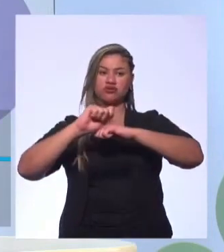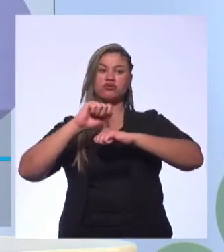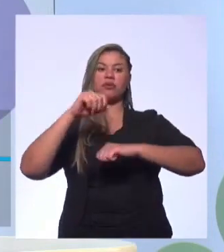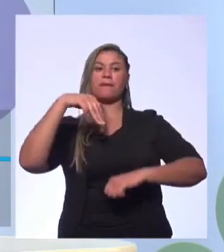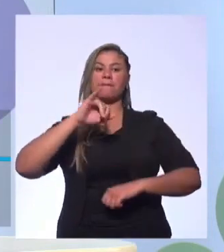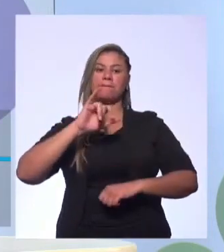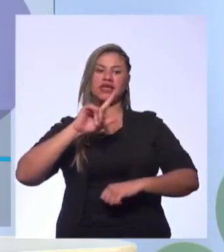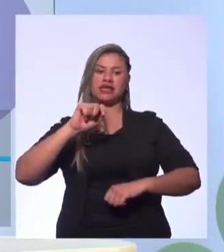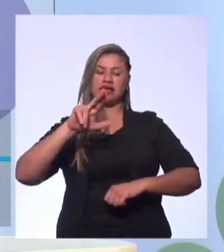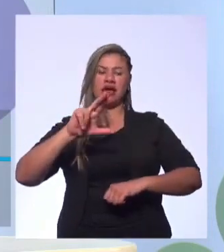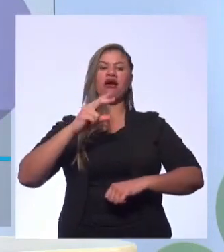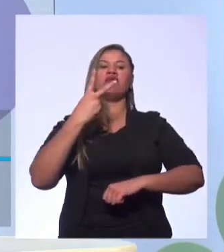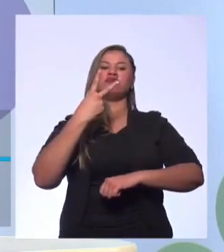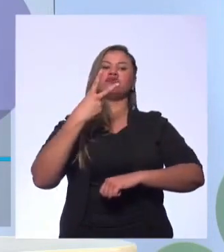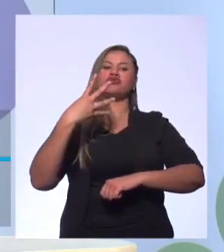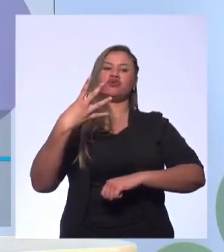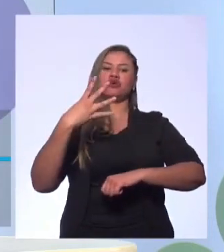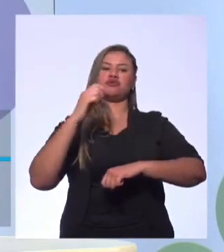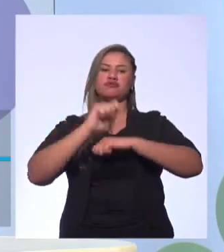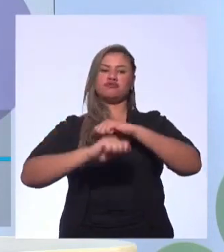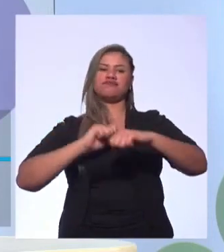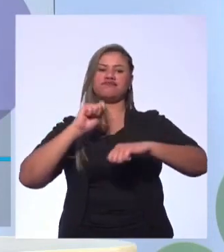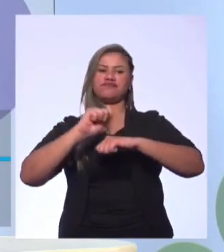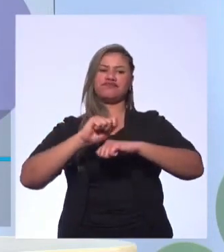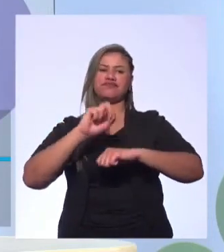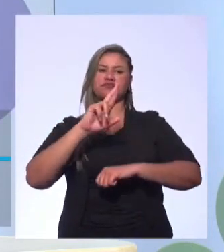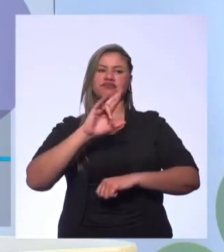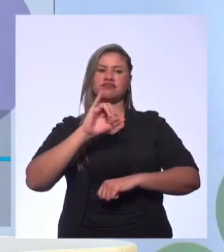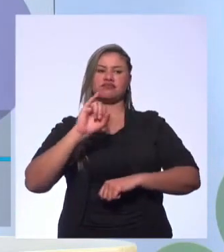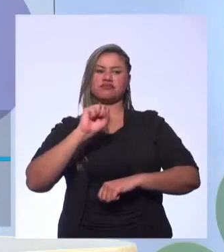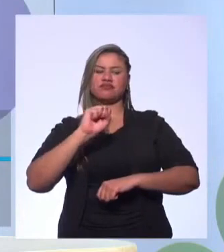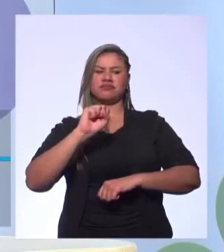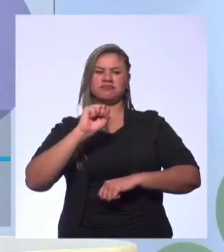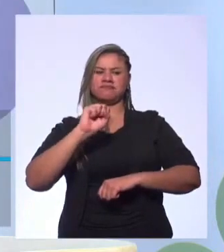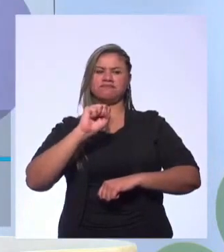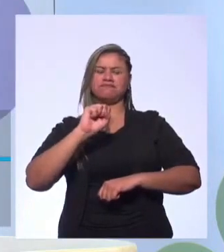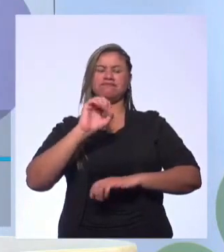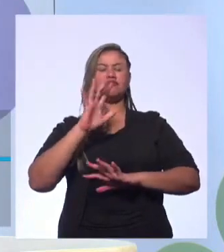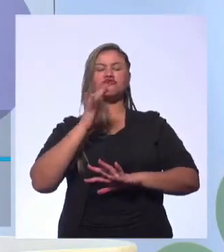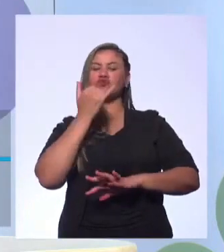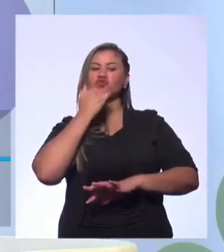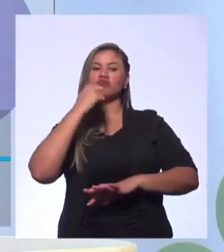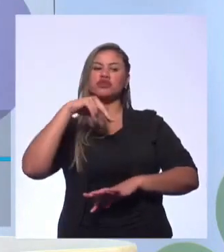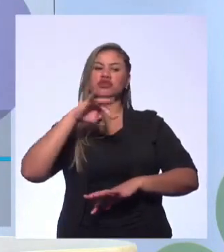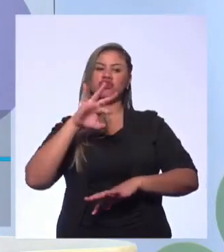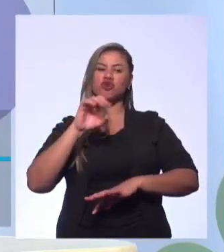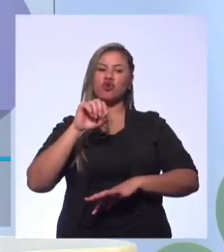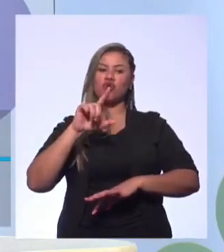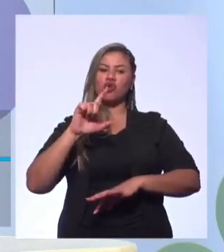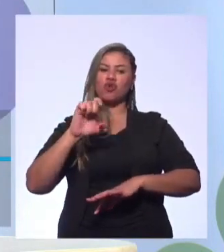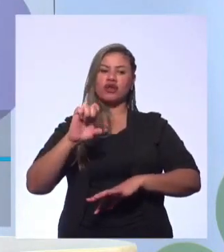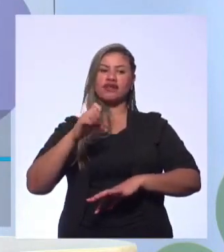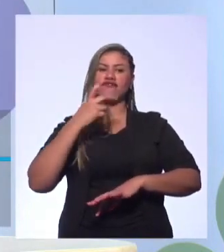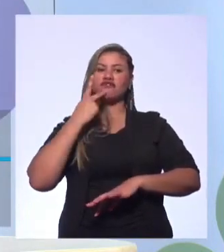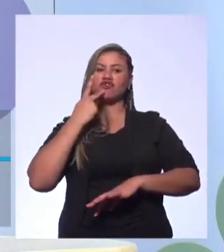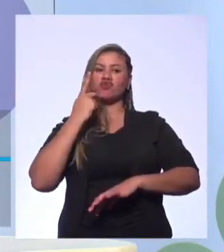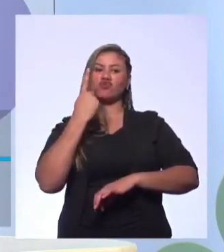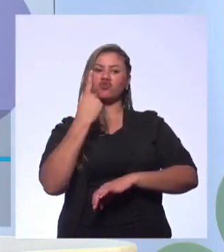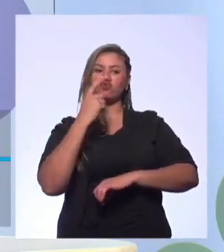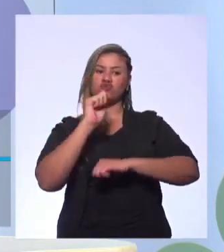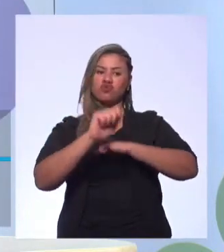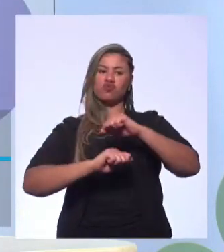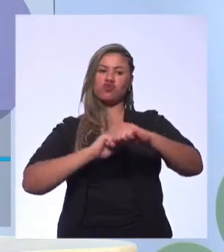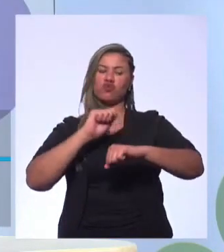24 átomos. A Raíssa, aqui, Nicole, falou que tem um átomo,